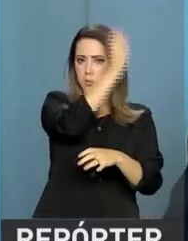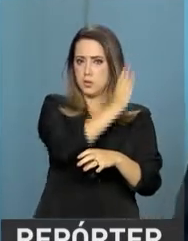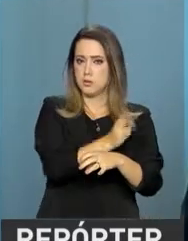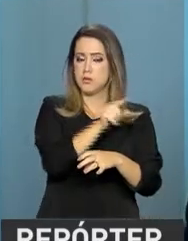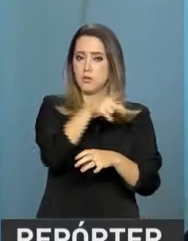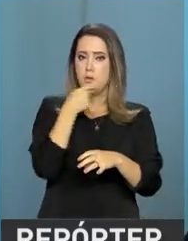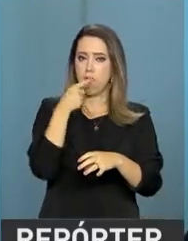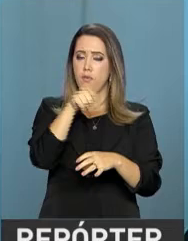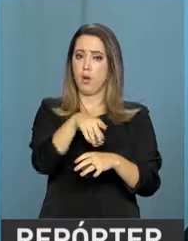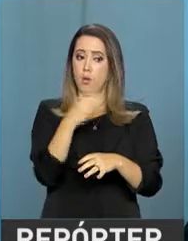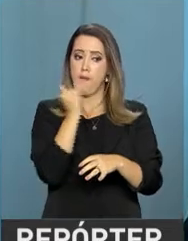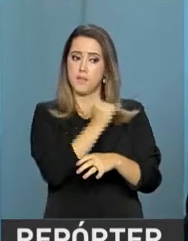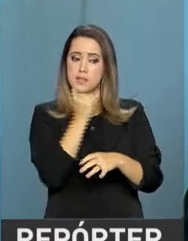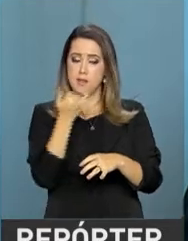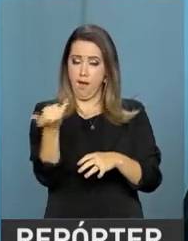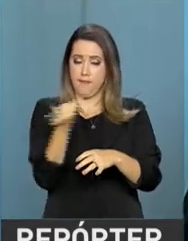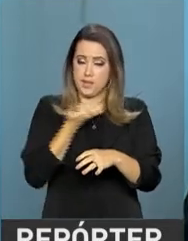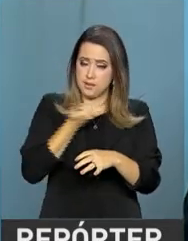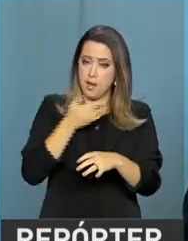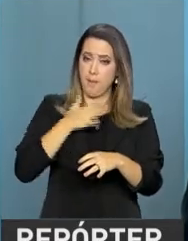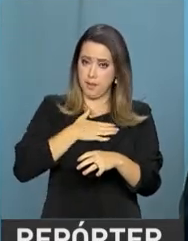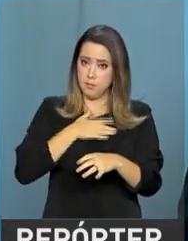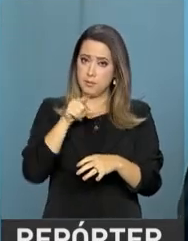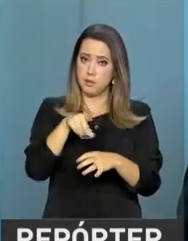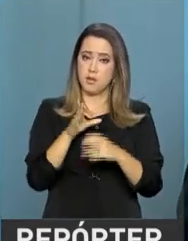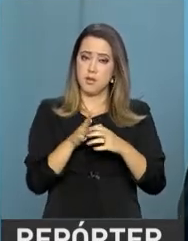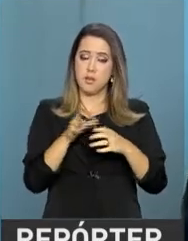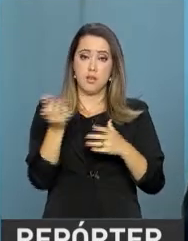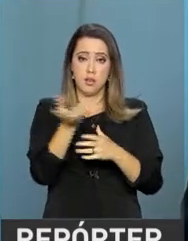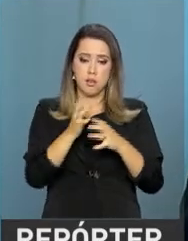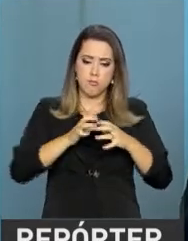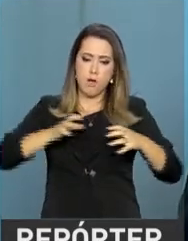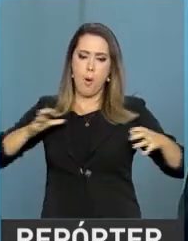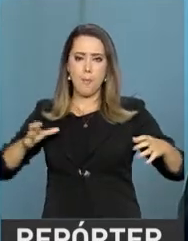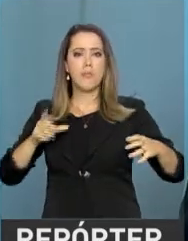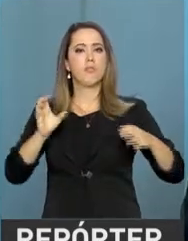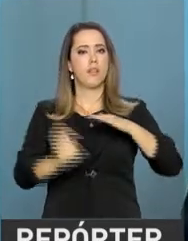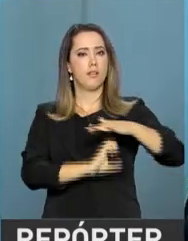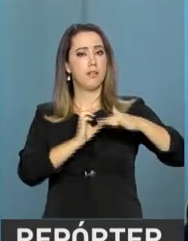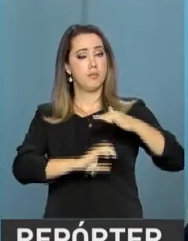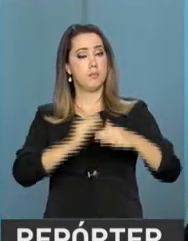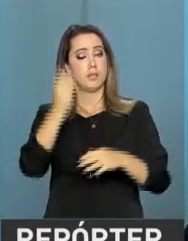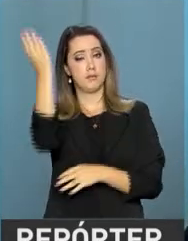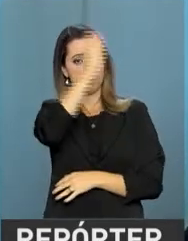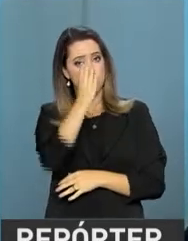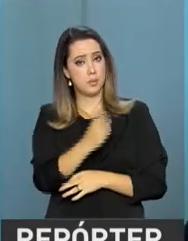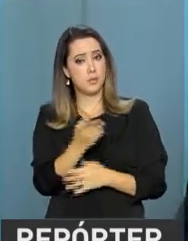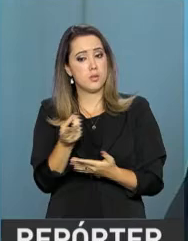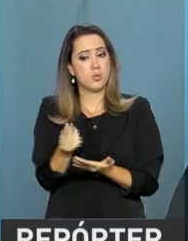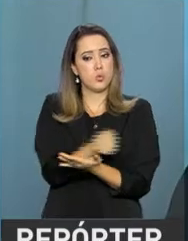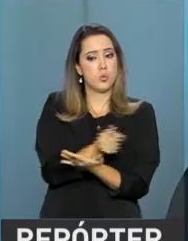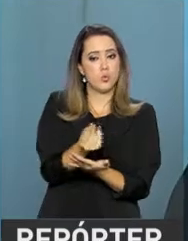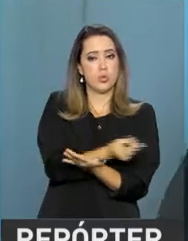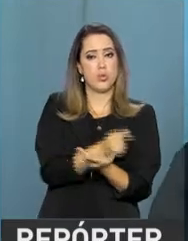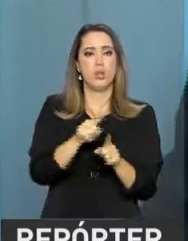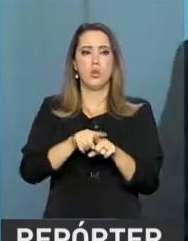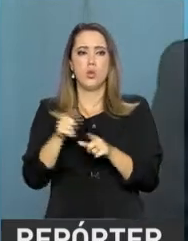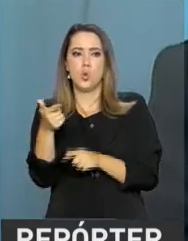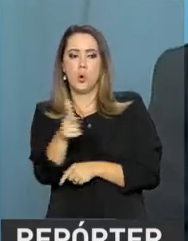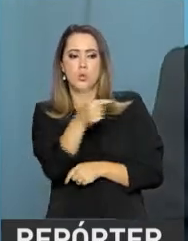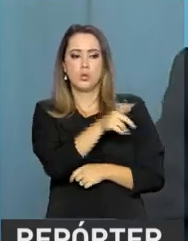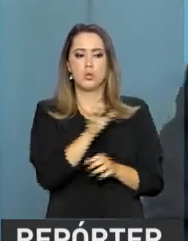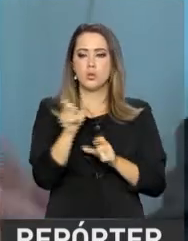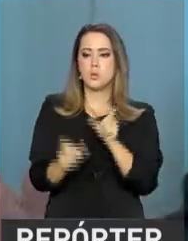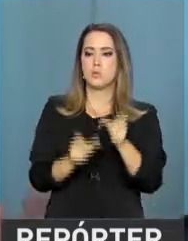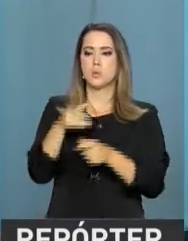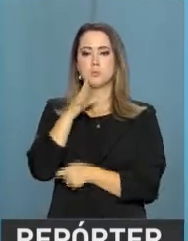iriam ampliar estes investimentos, além de outros tantos que não começaram a investir,